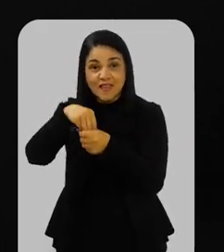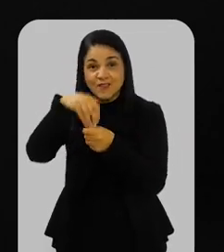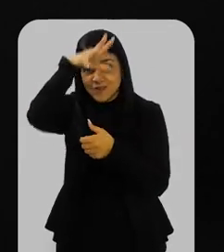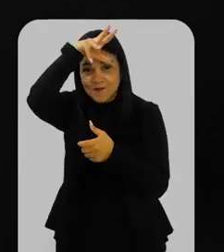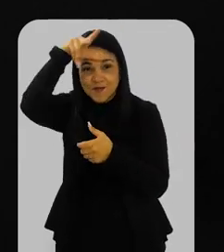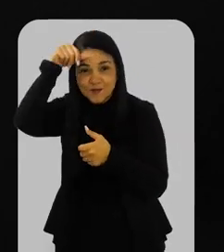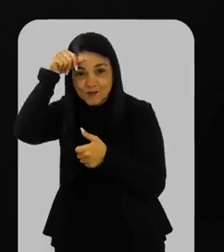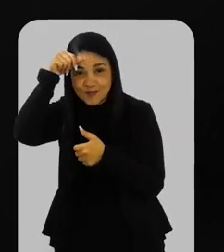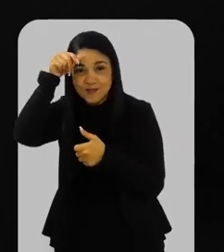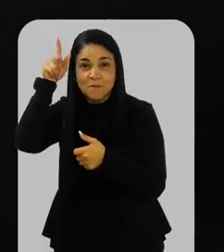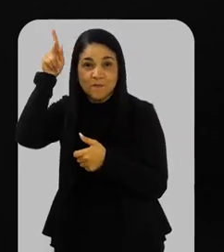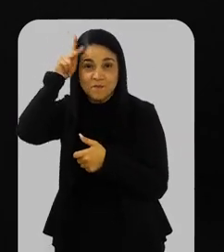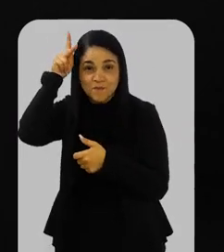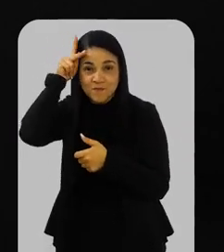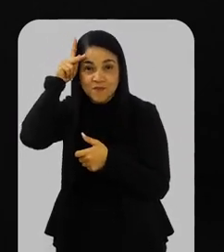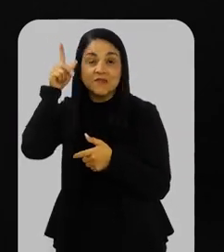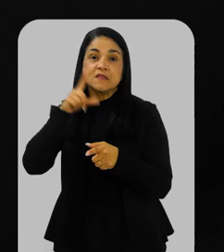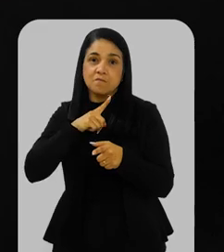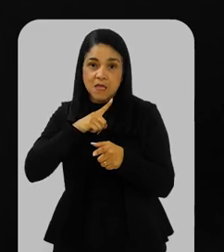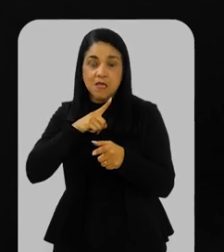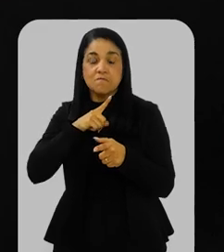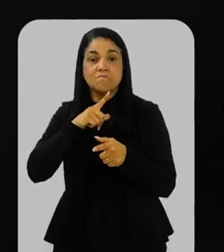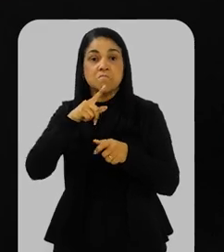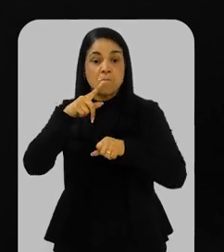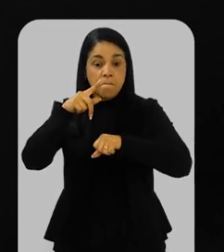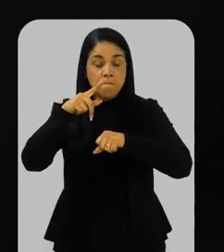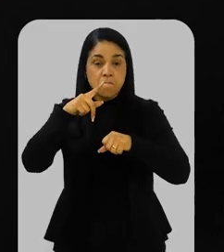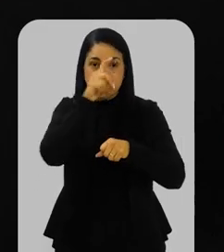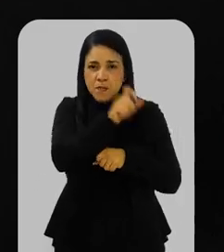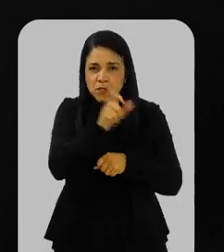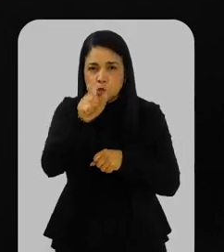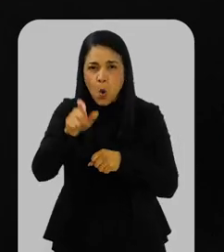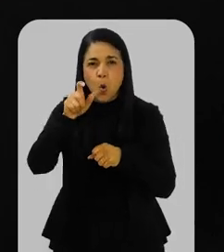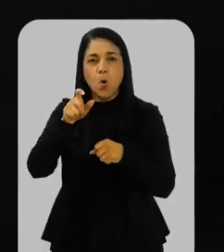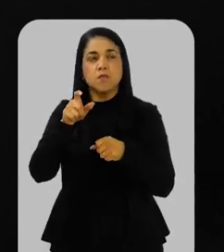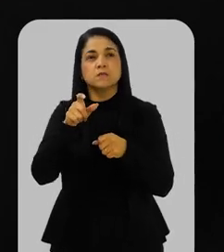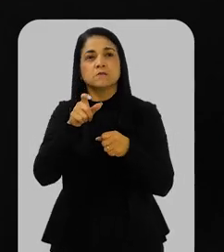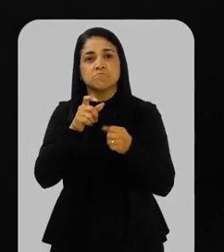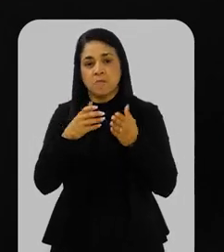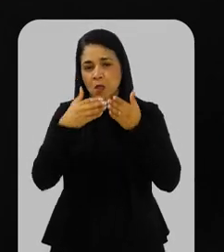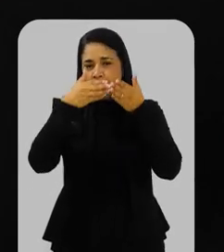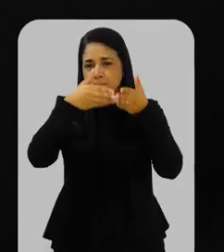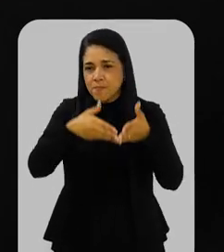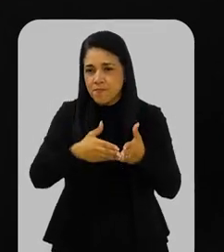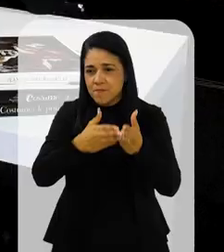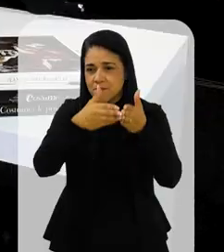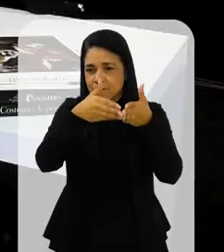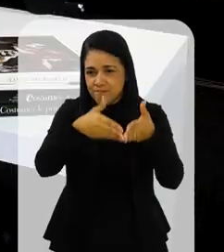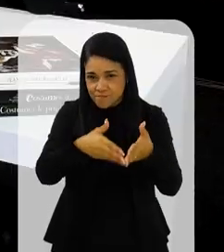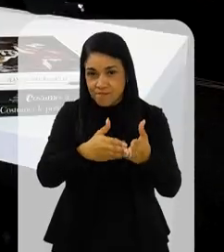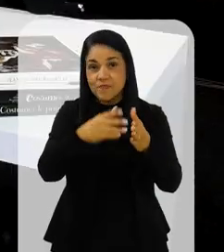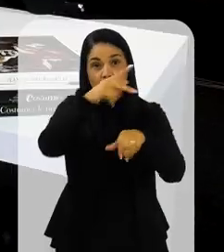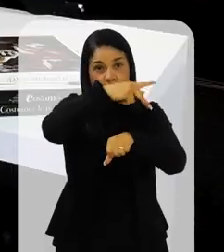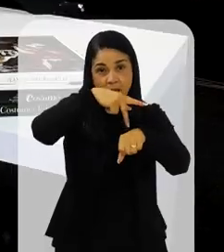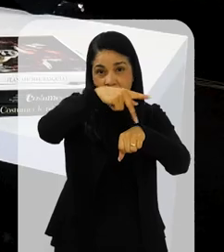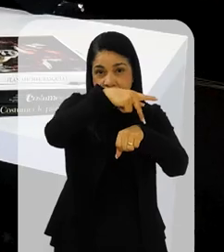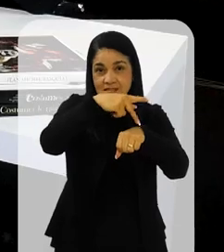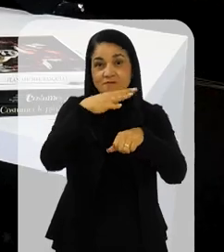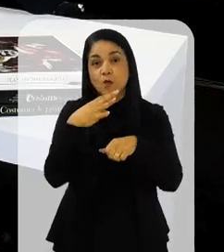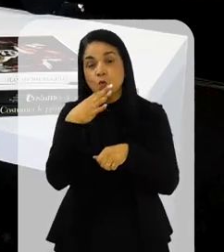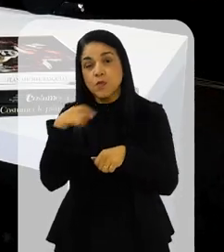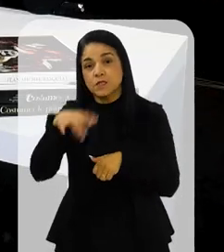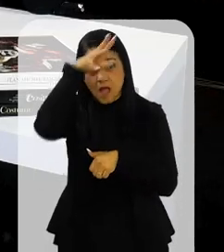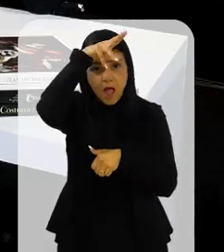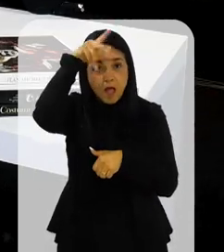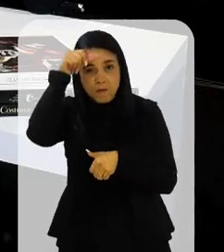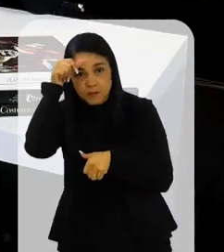tem um fluxo de estrangeiros também, alguns cruzeiros que também... Mas ele vem especificamente para conhecer a